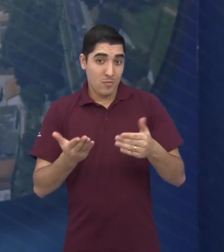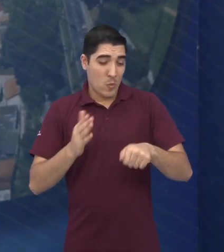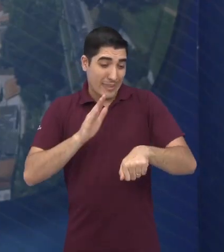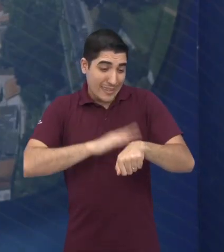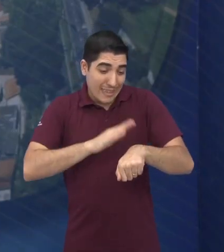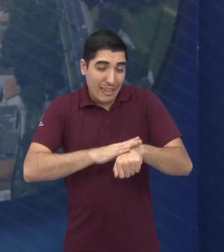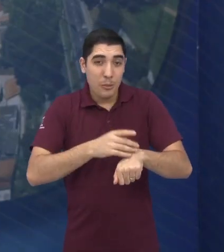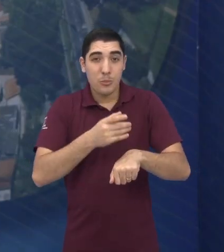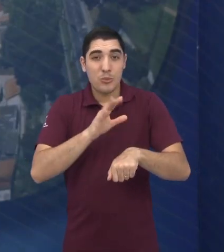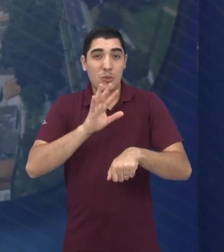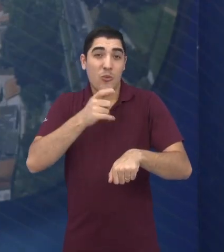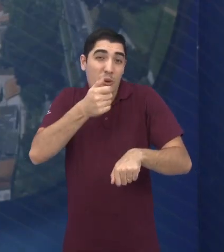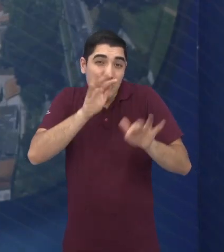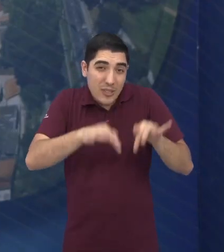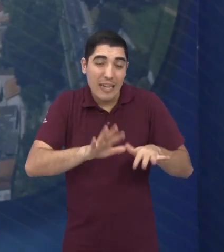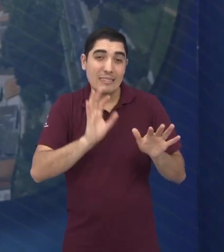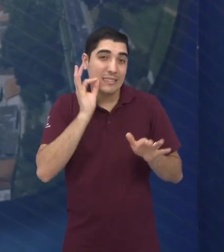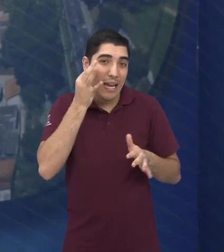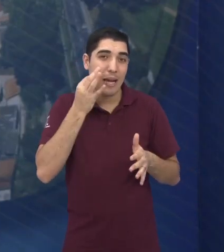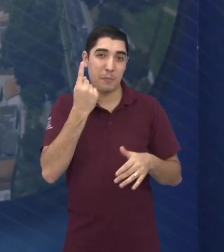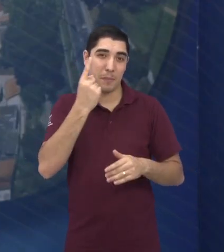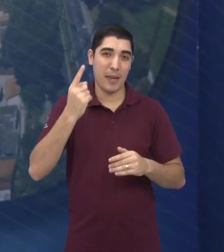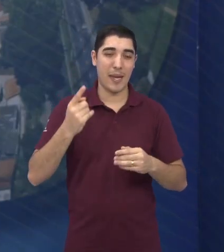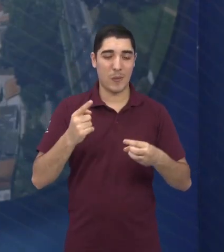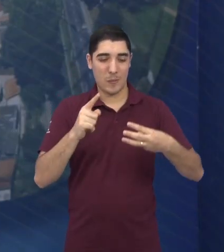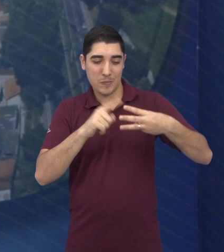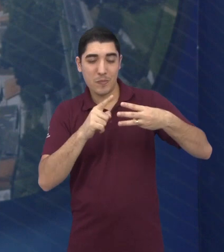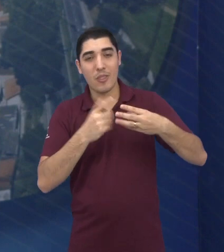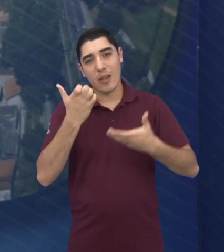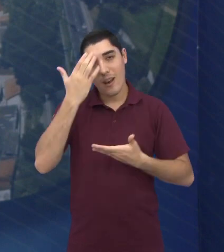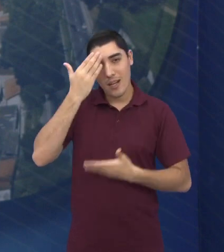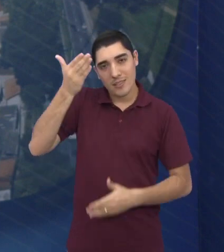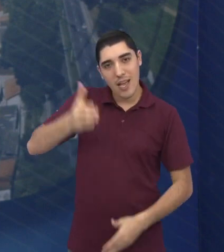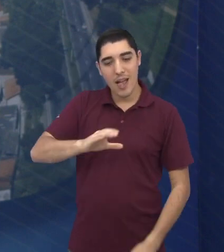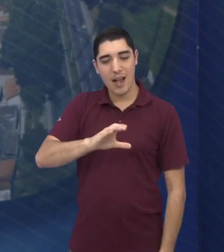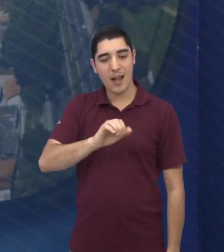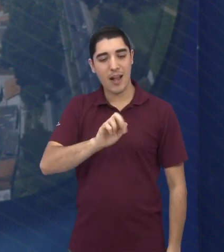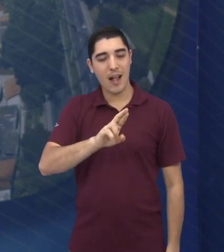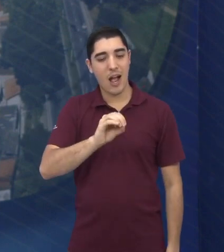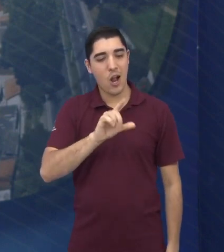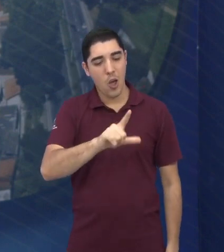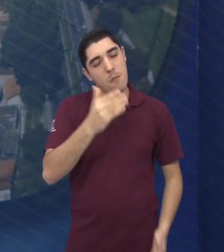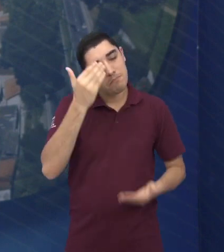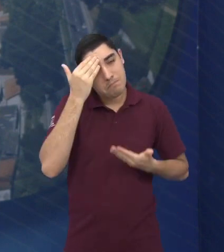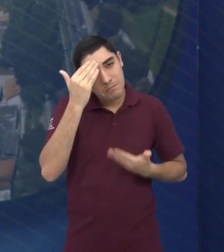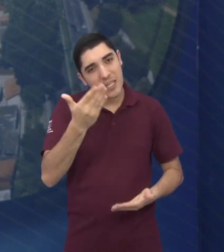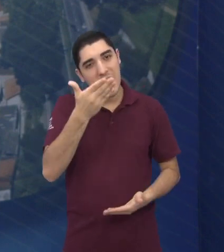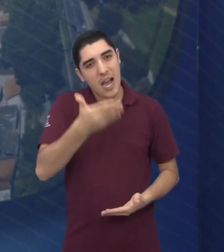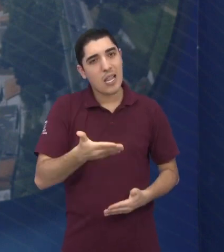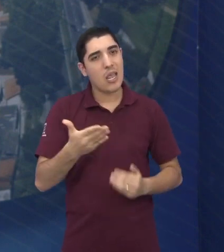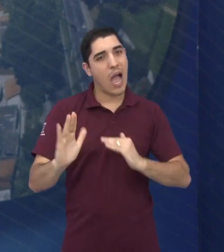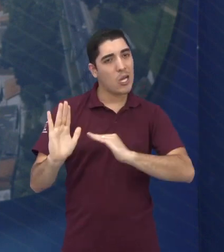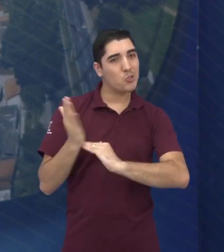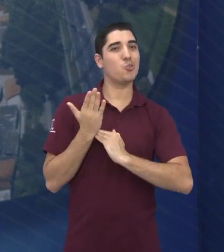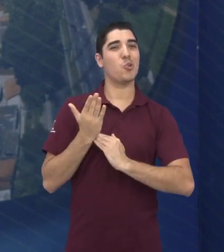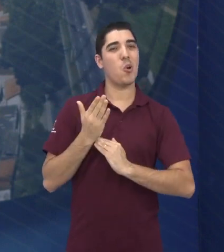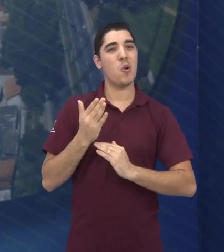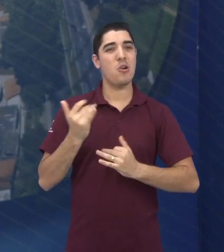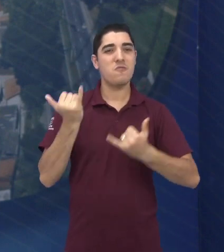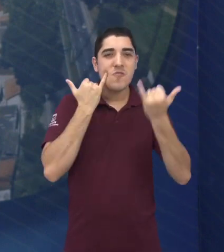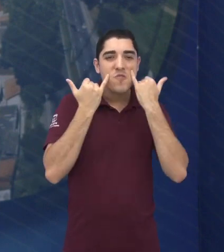gente está no limite do nosso tempo. Eu gostaria de agradecer a presença da Carol aqui no Diálogos. Muito obrigada,